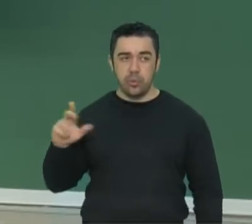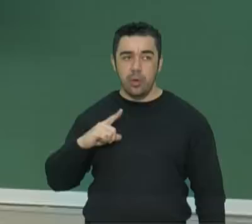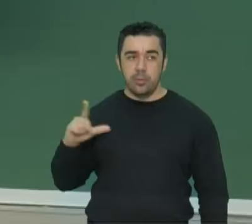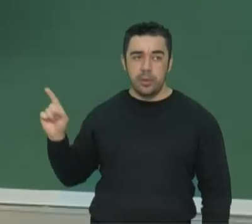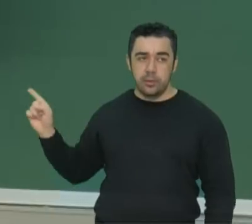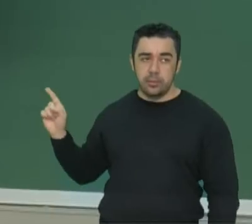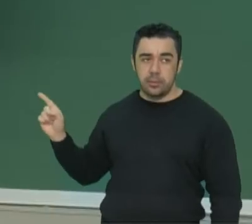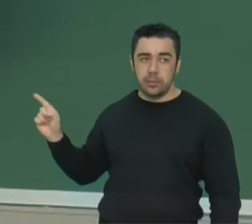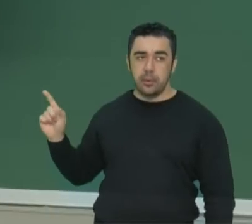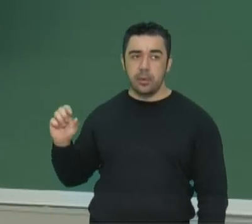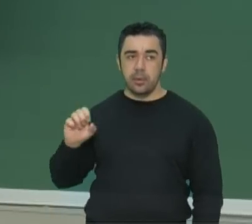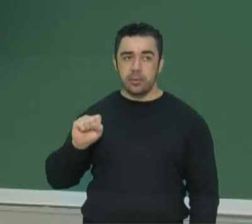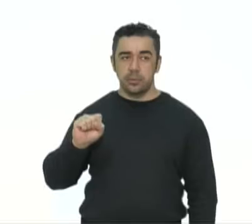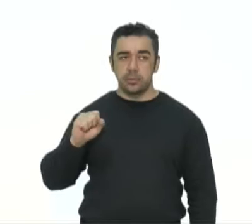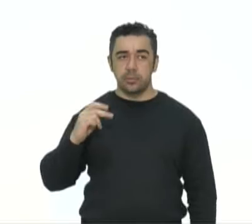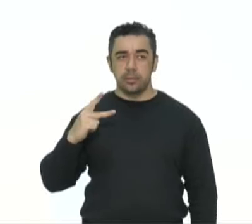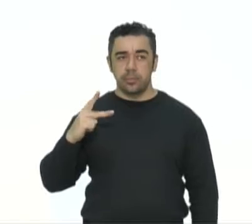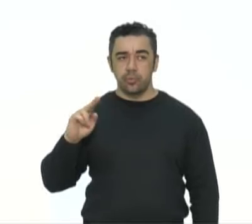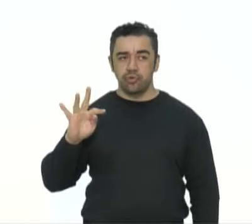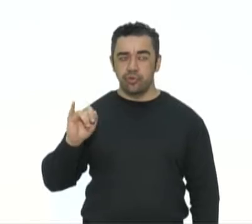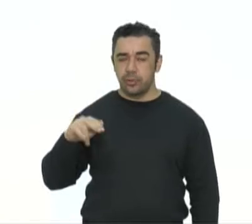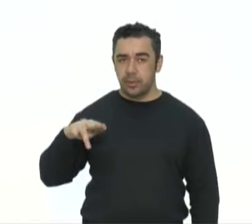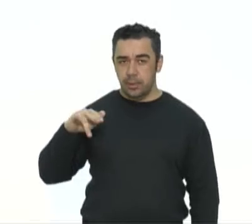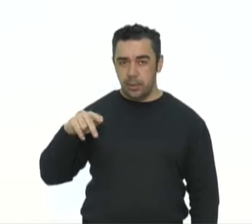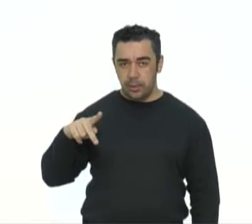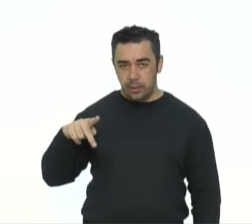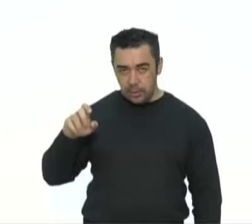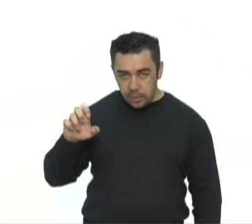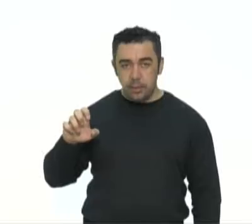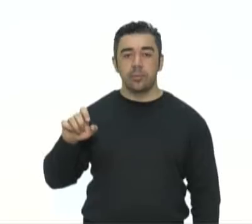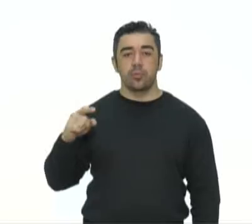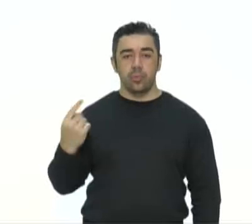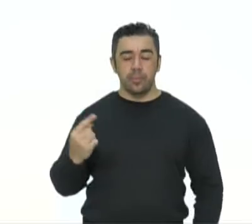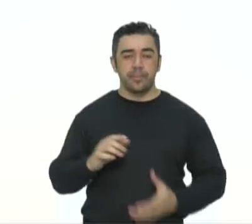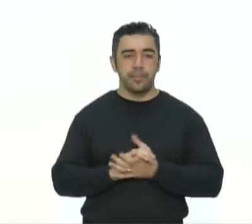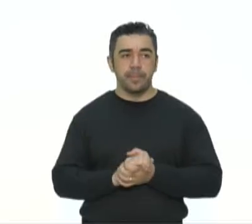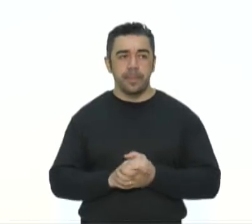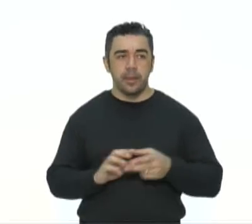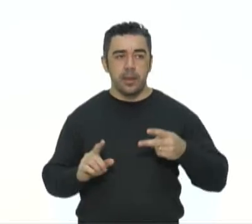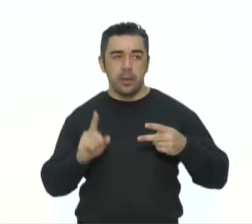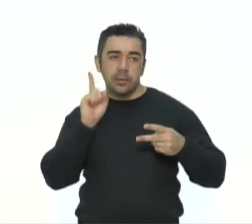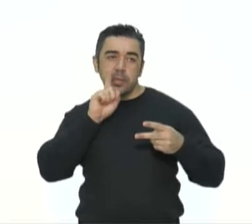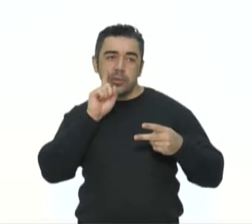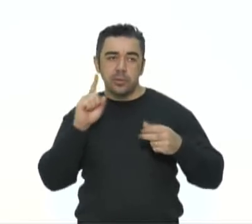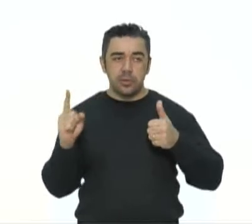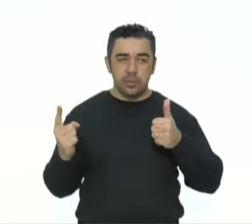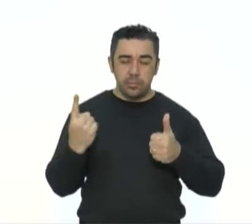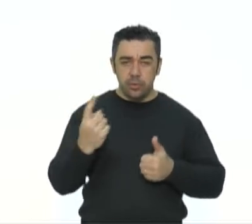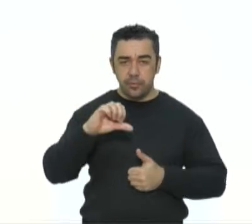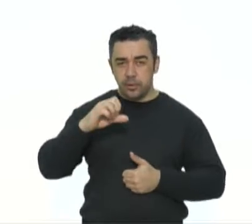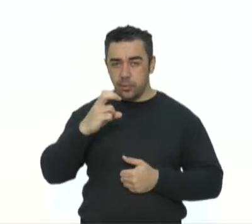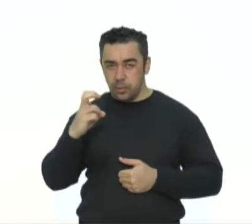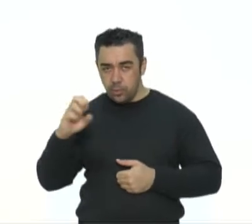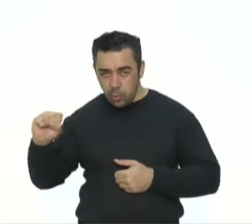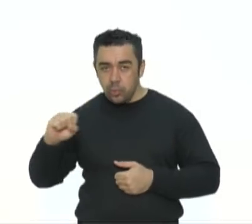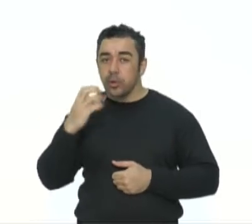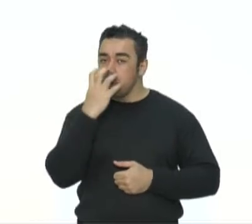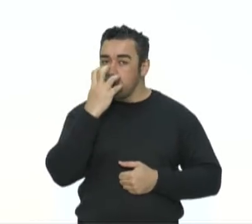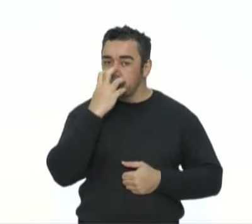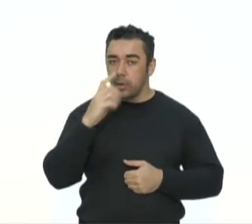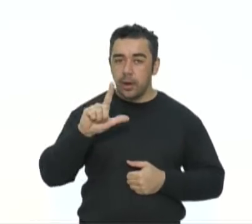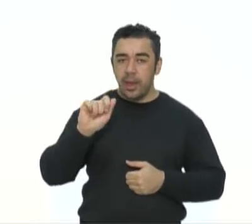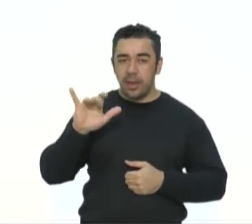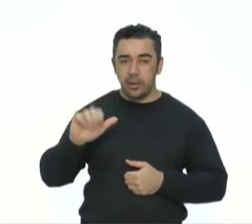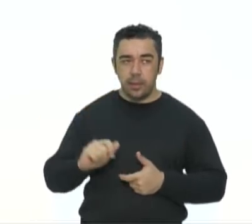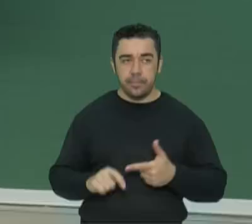1. A União Soviética lançou o primeiro ser vivo ao espaço, a cadelinha Laika, em 1958. A União Soviética